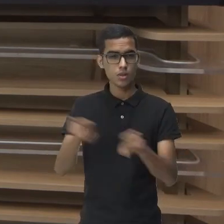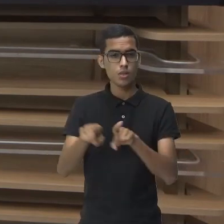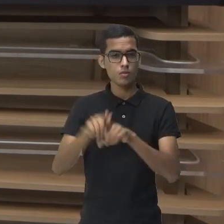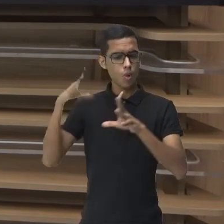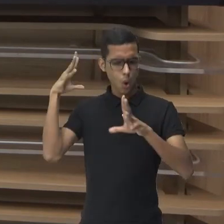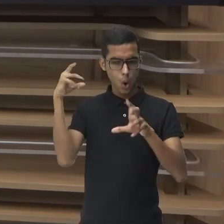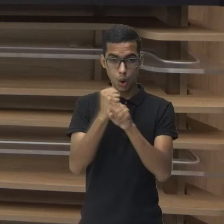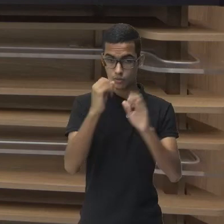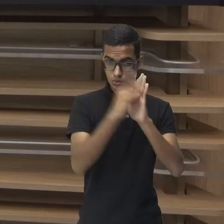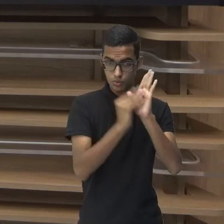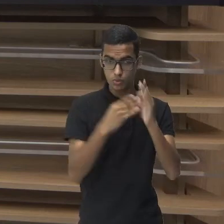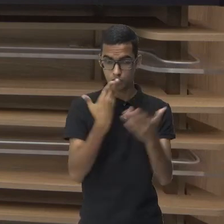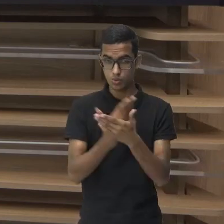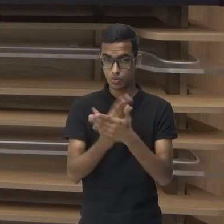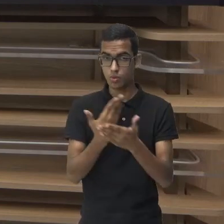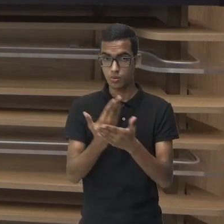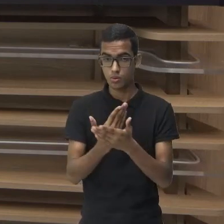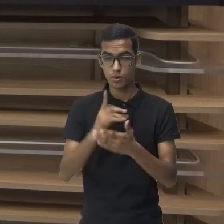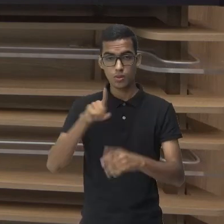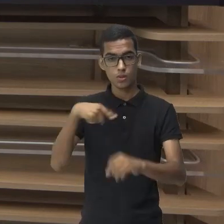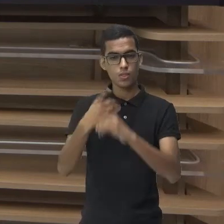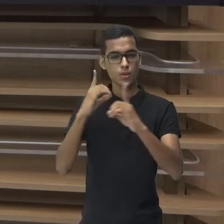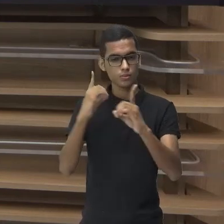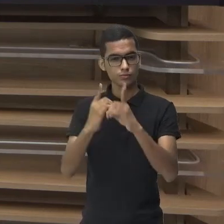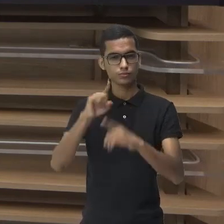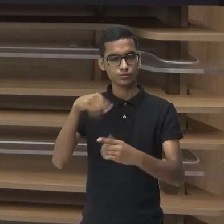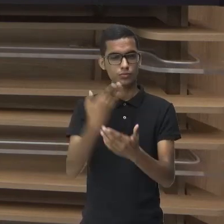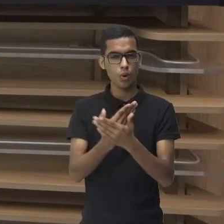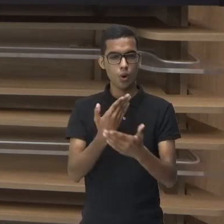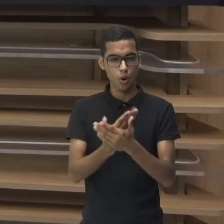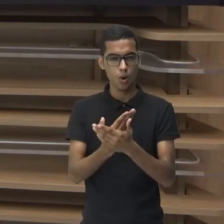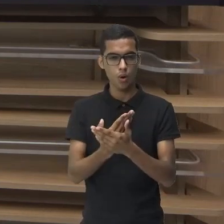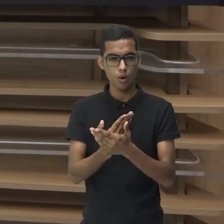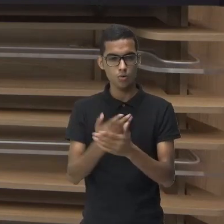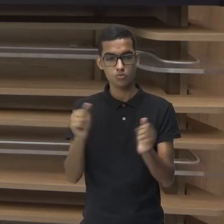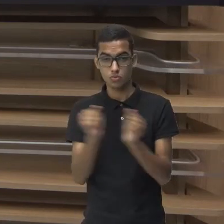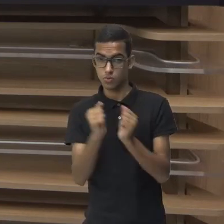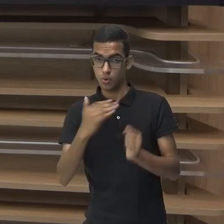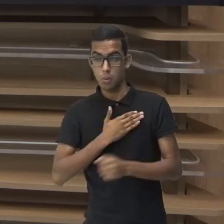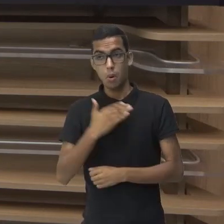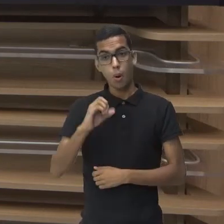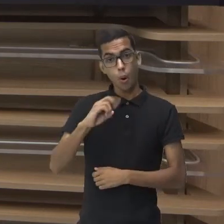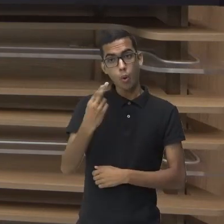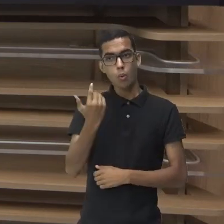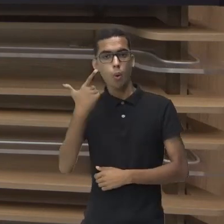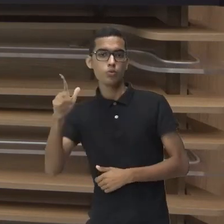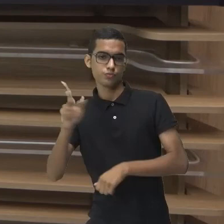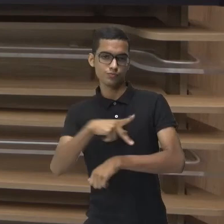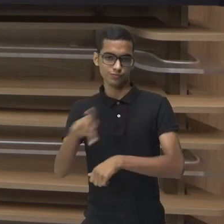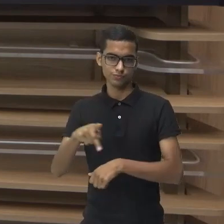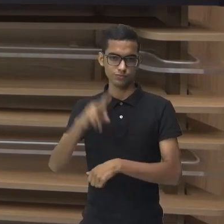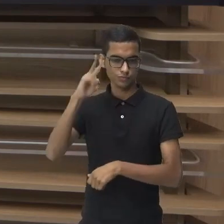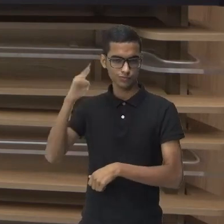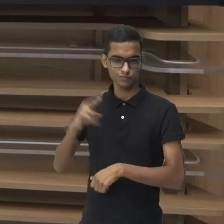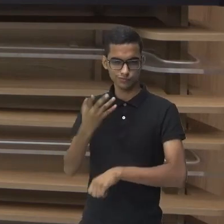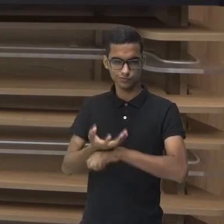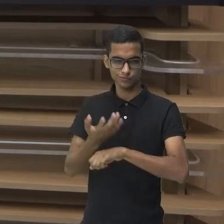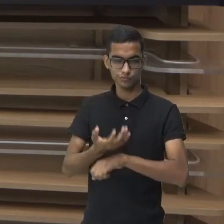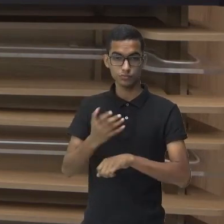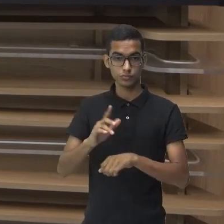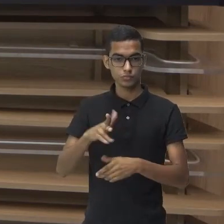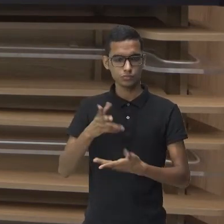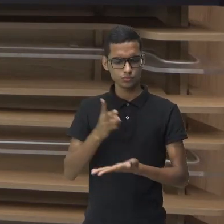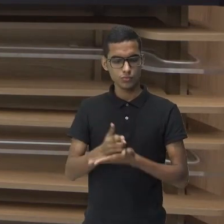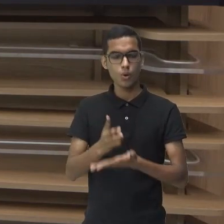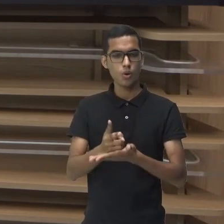revisão no conteúdo e a gente se encontra aí na nossa próxima aula, comigo ou com outro professor de história, dando continuidade